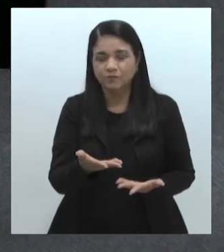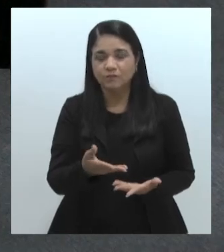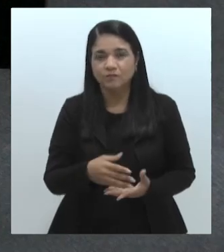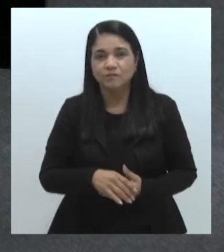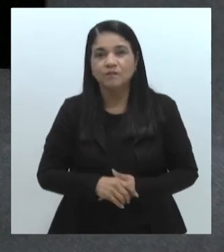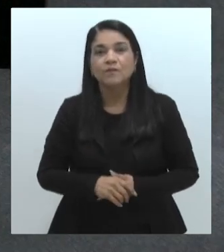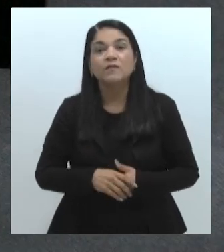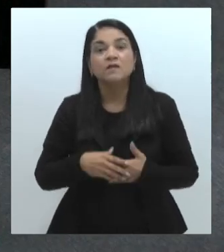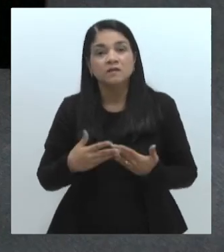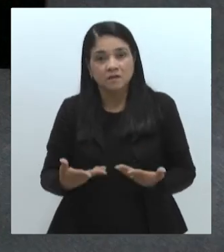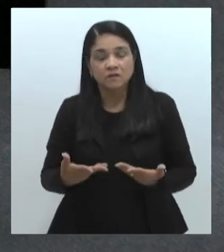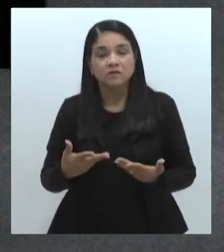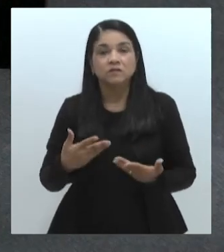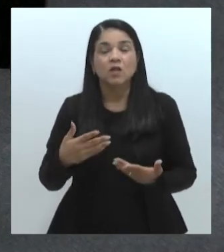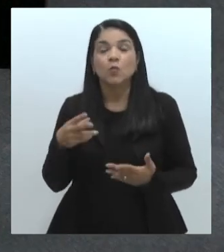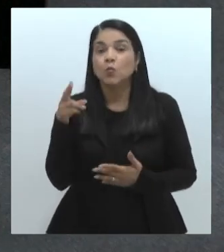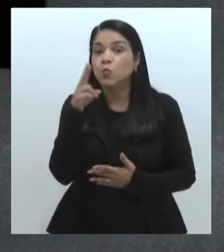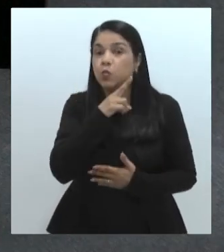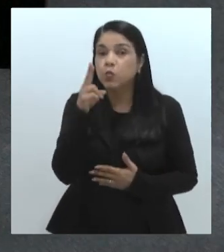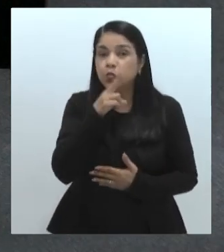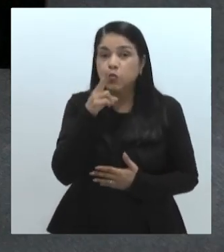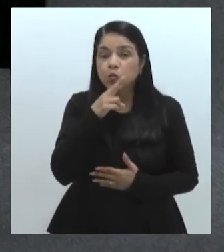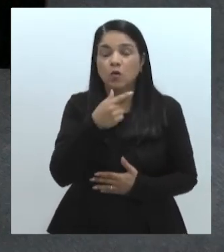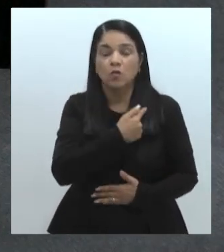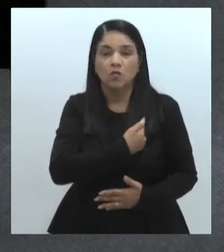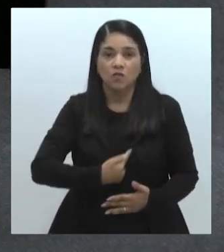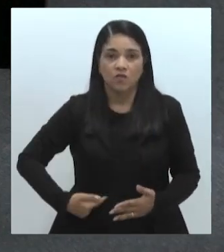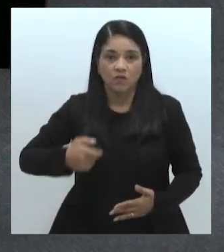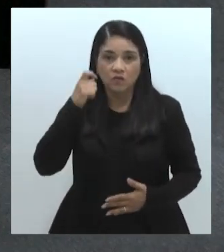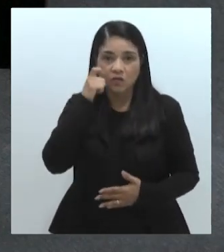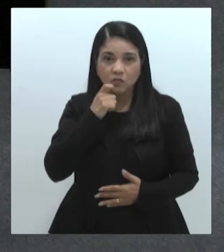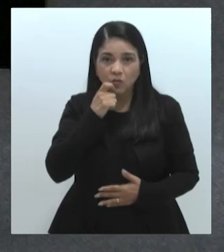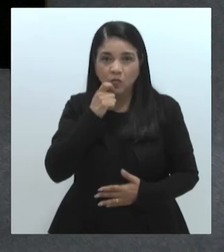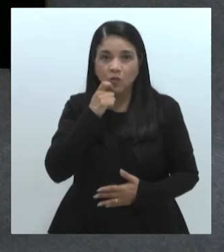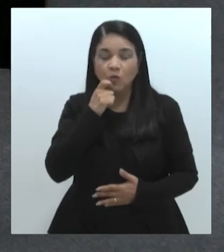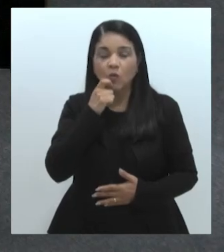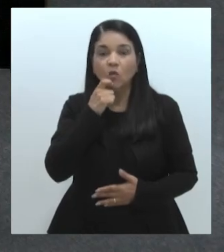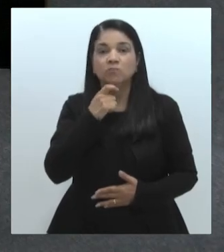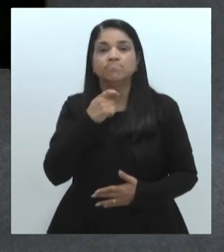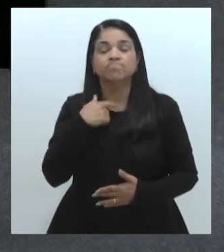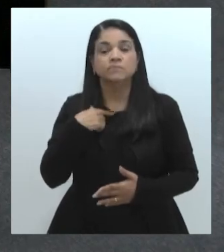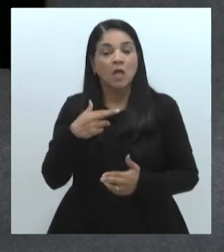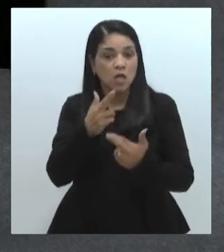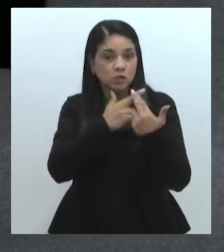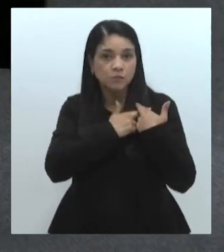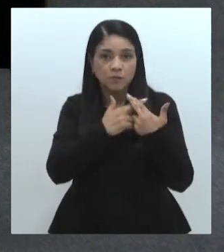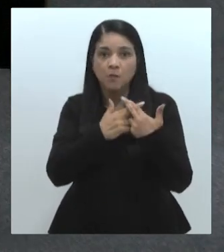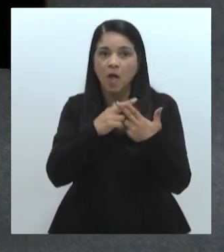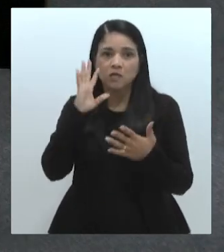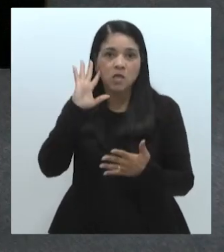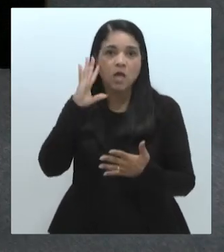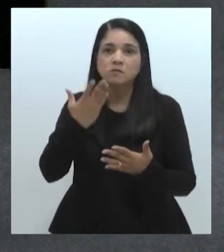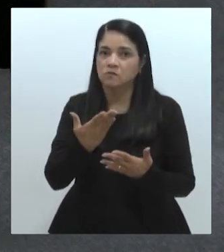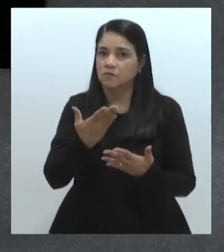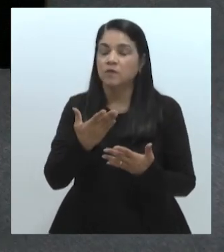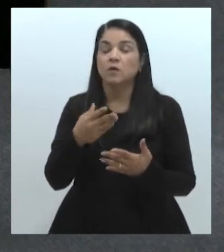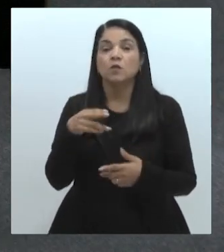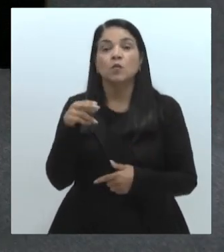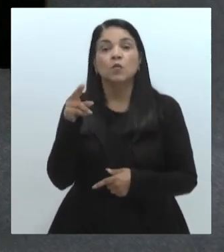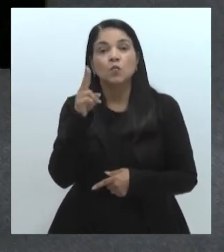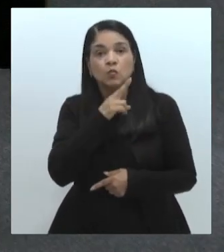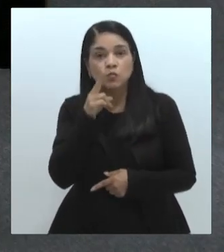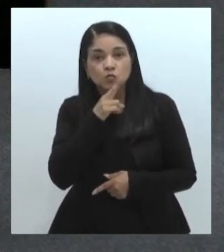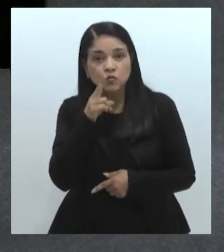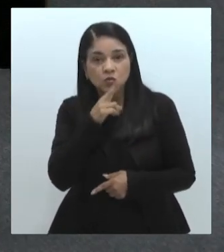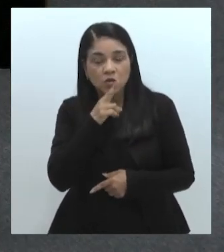Janeiro. Então, é urgente que o governador Cláudio Castro tome para si essa responsabilidade, mas seria urgente também o